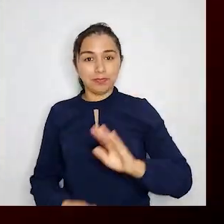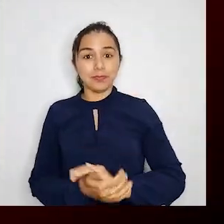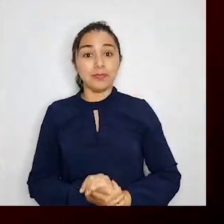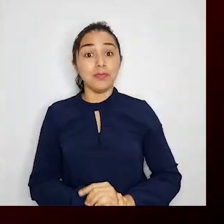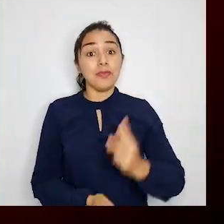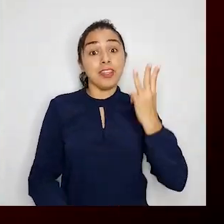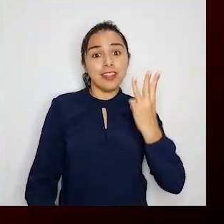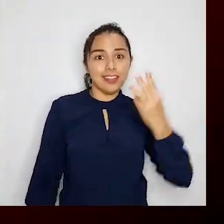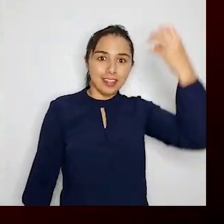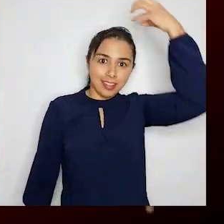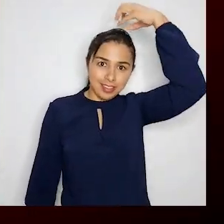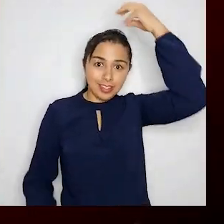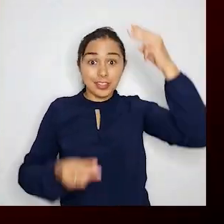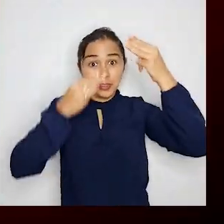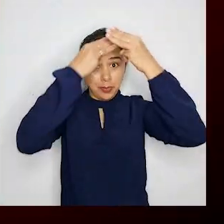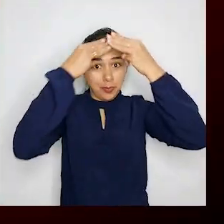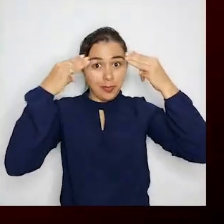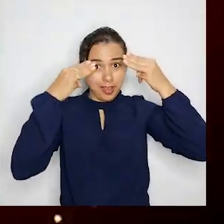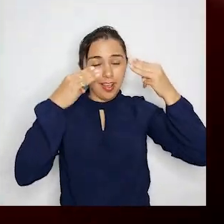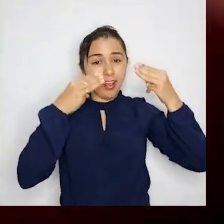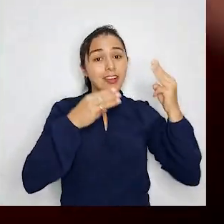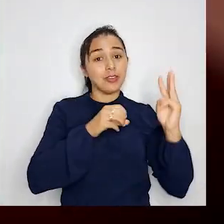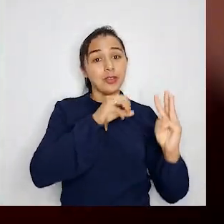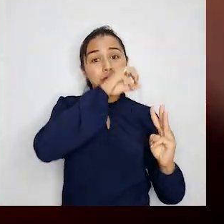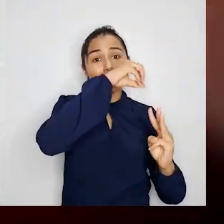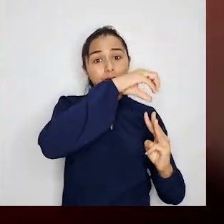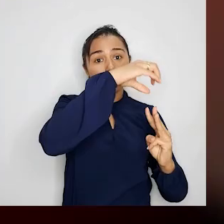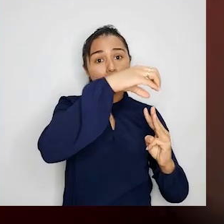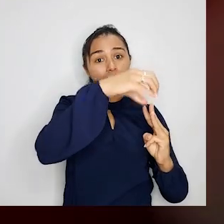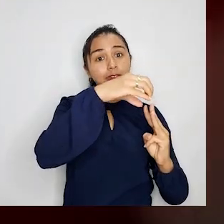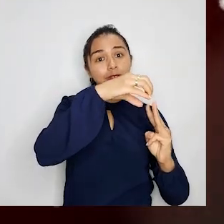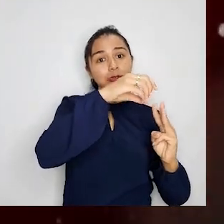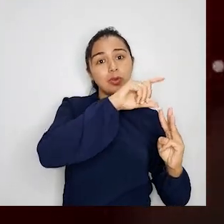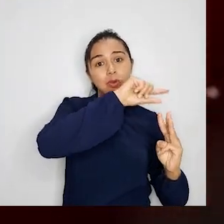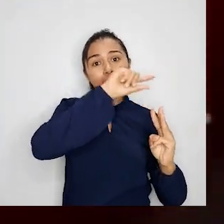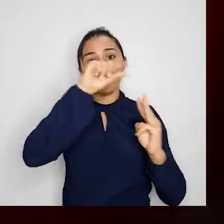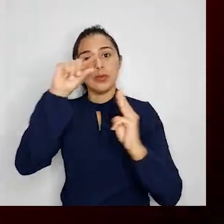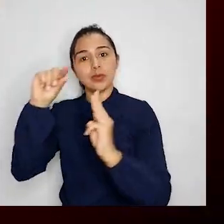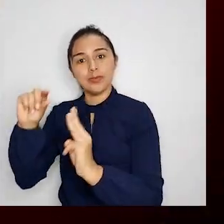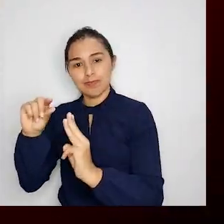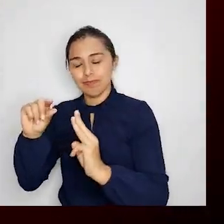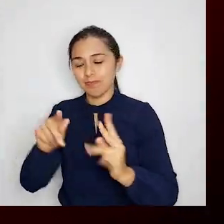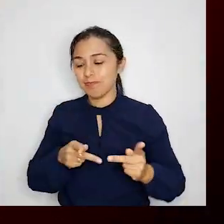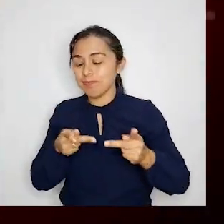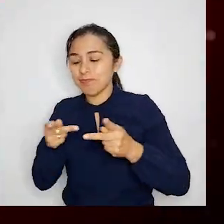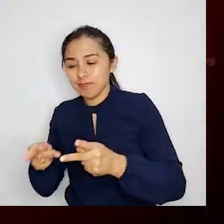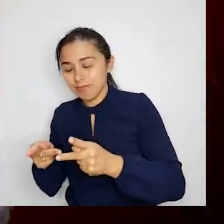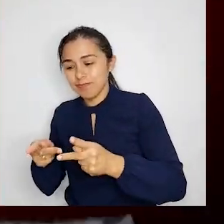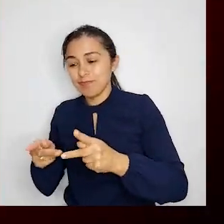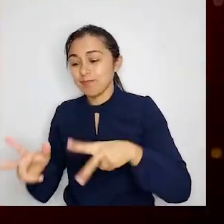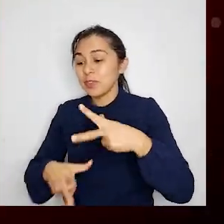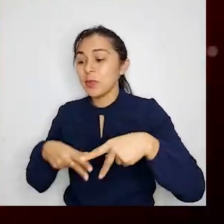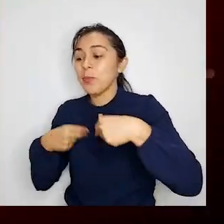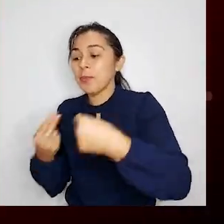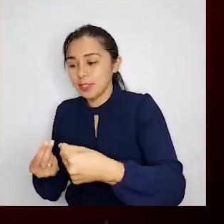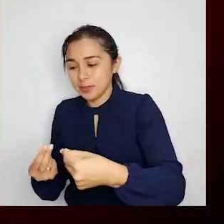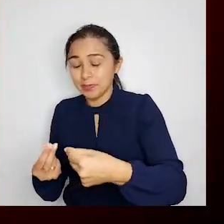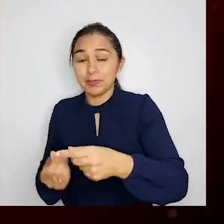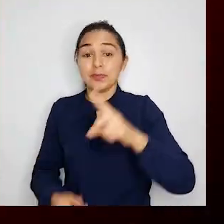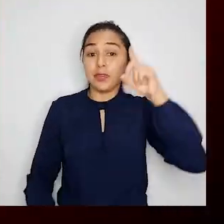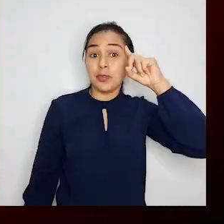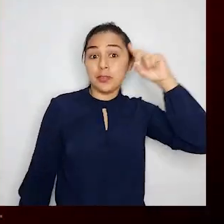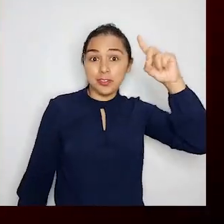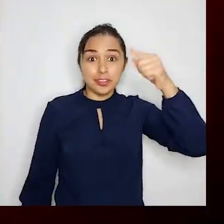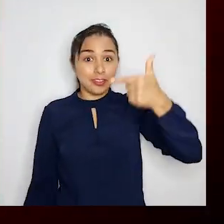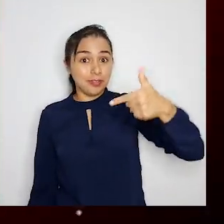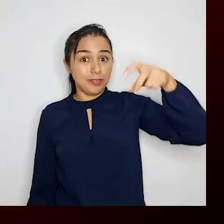chegaram, trazendo presentes ao menino. Todo mundo representaram. No dia 25 de